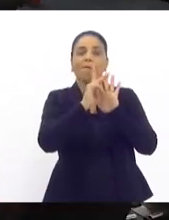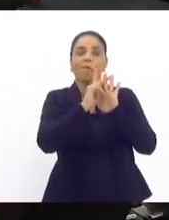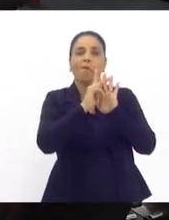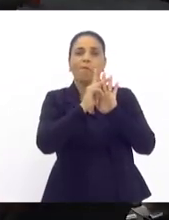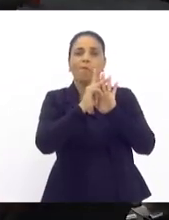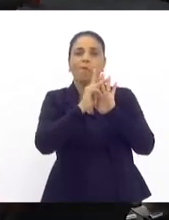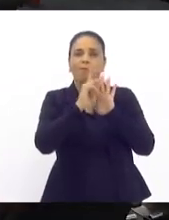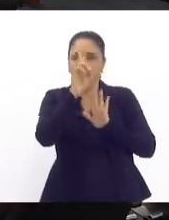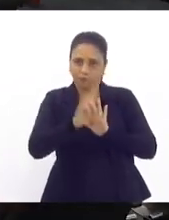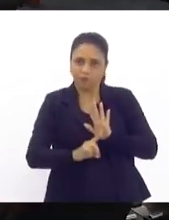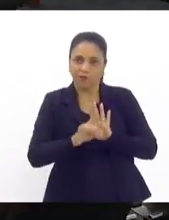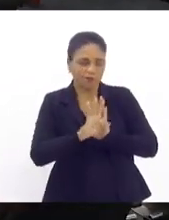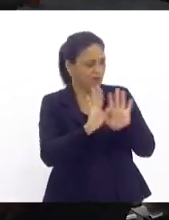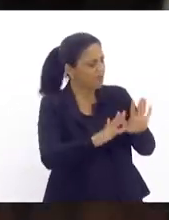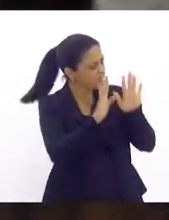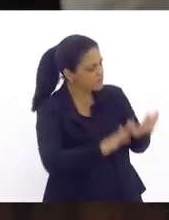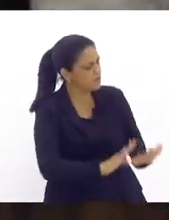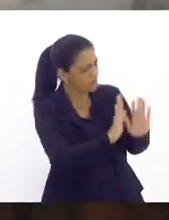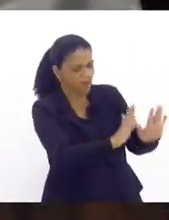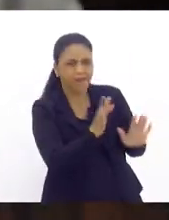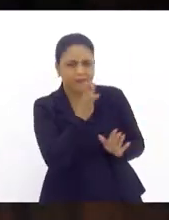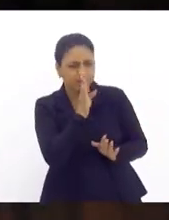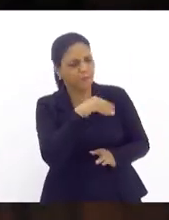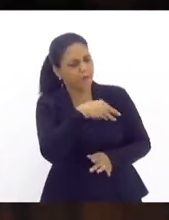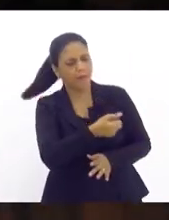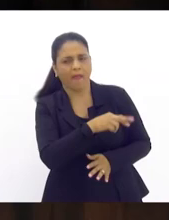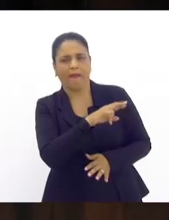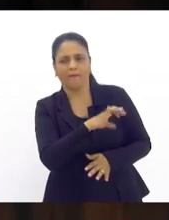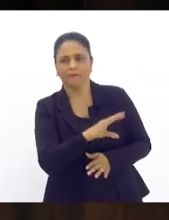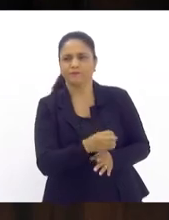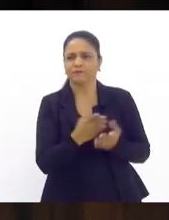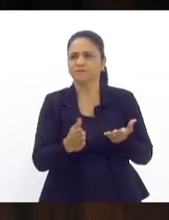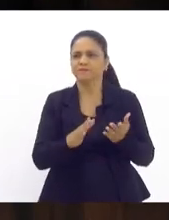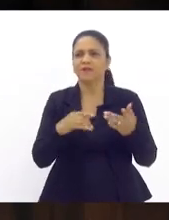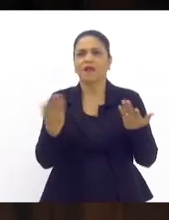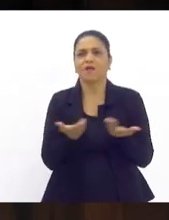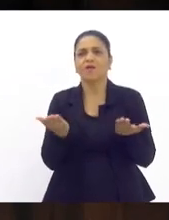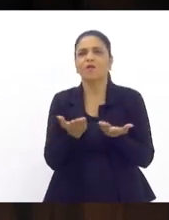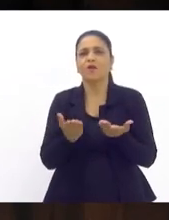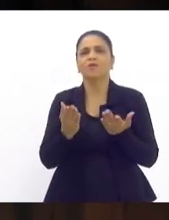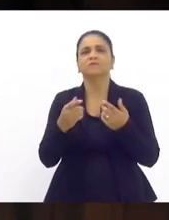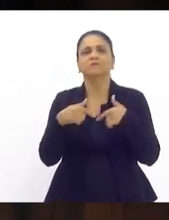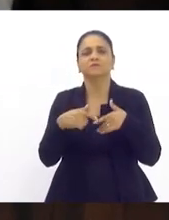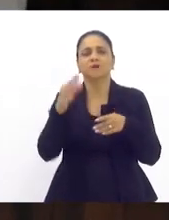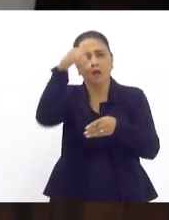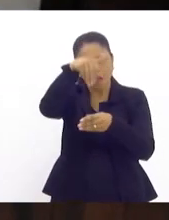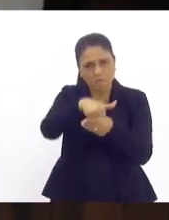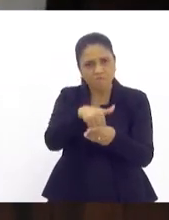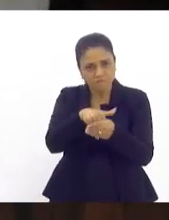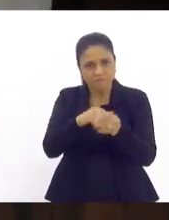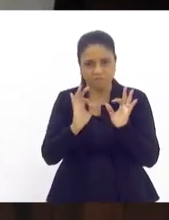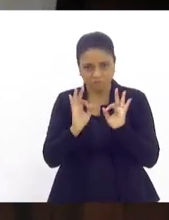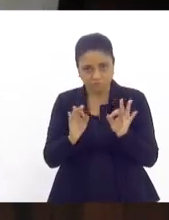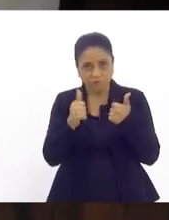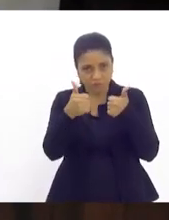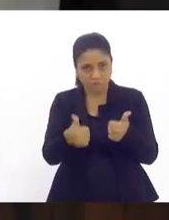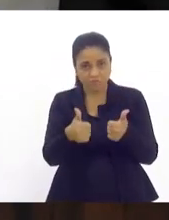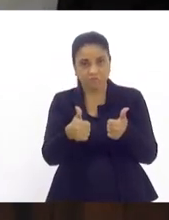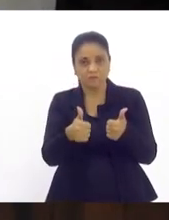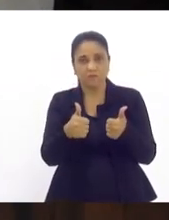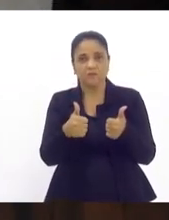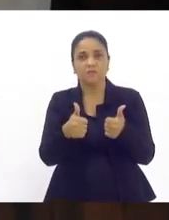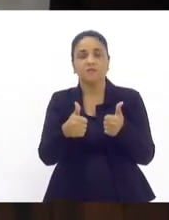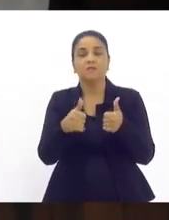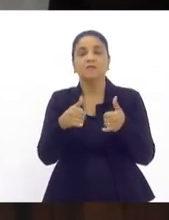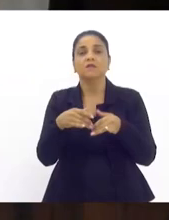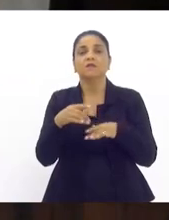Fica quieto, Marquinhos, sempre. Em votação, projeto assim emendado. Todos que aprovam, permaneçam como estão, aprovado. Vai da declaração de voto,